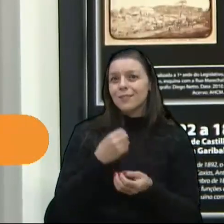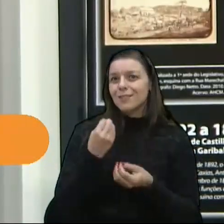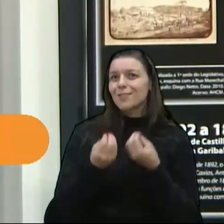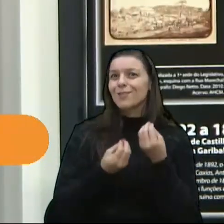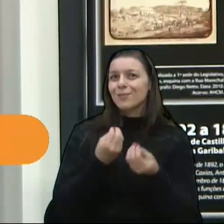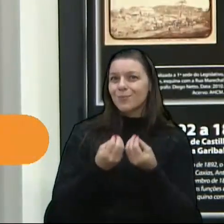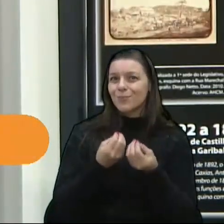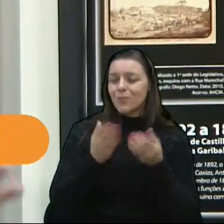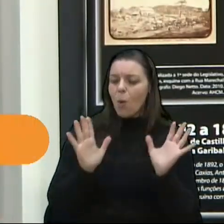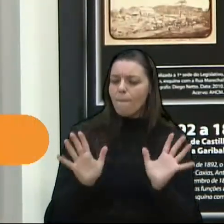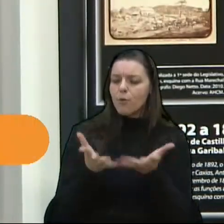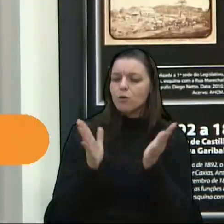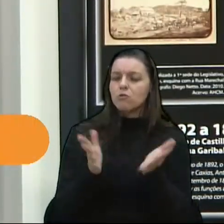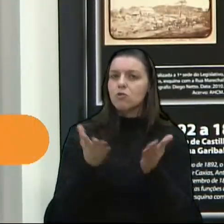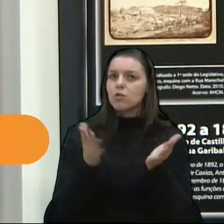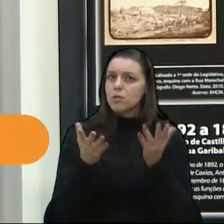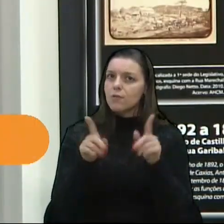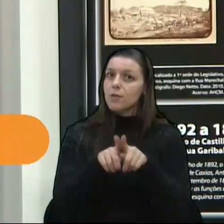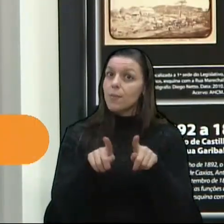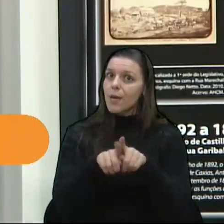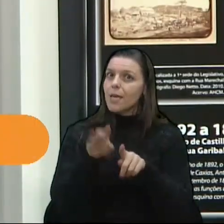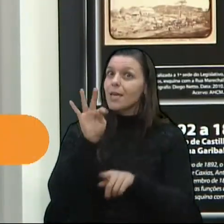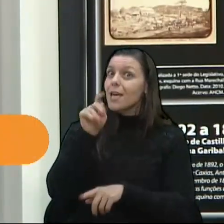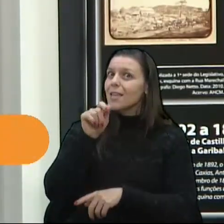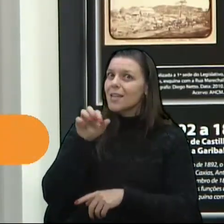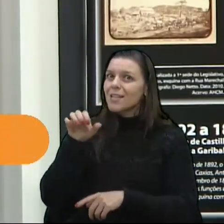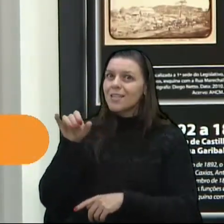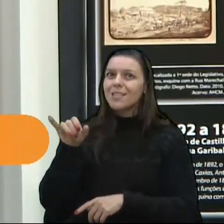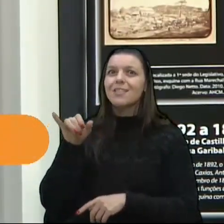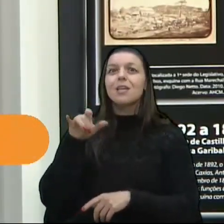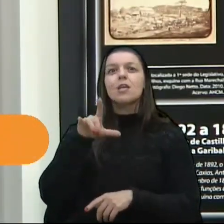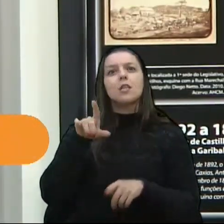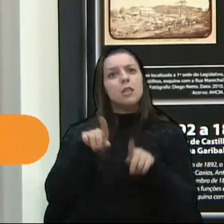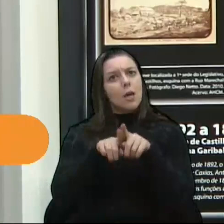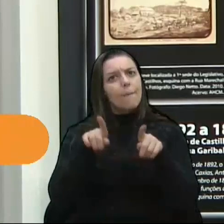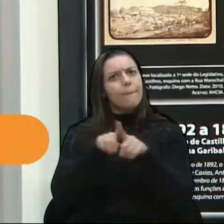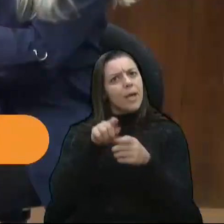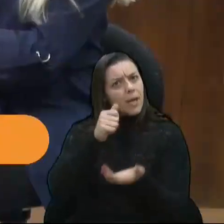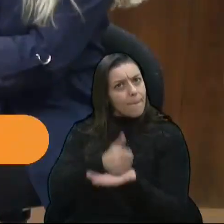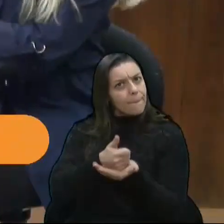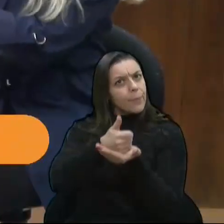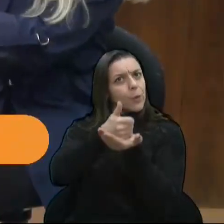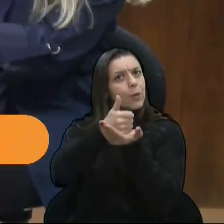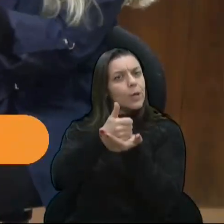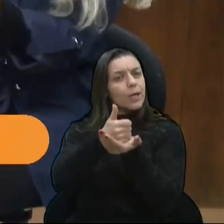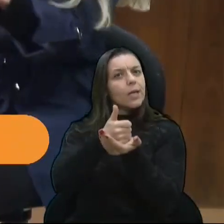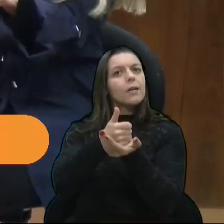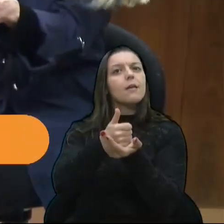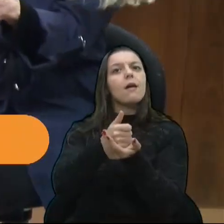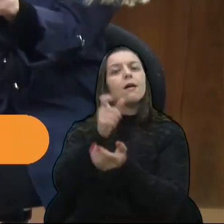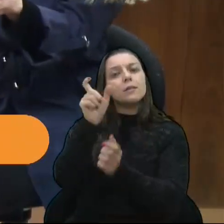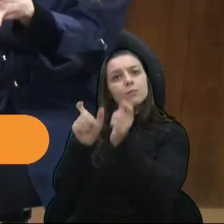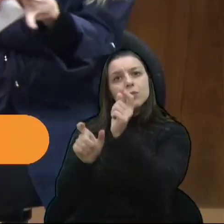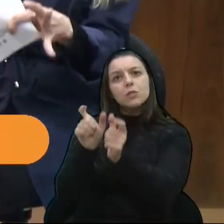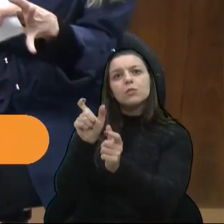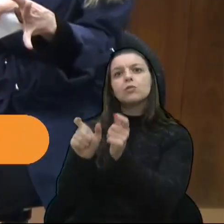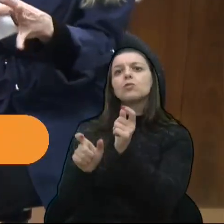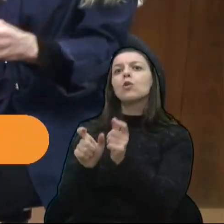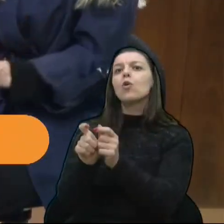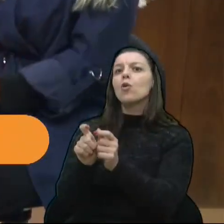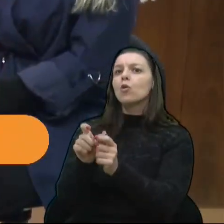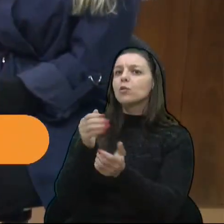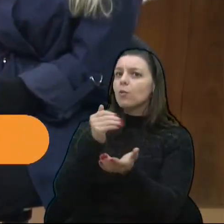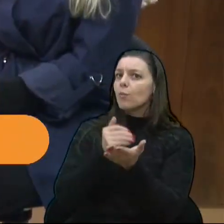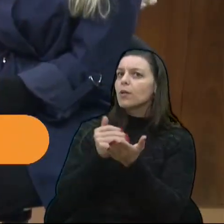nos estimula, e a Tássia, então, com um exemplo vivo, e que a gente sim possa apoiar, né, Grace, iniciativas como a